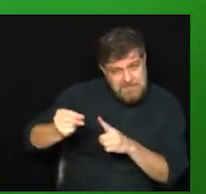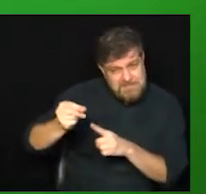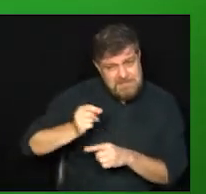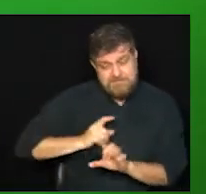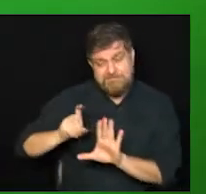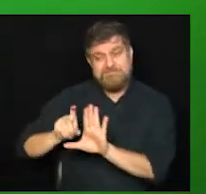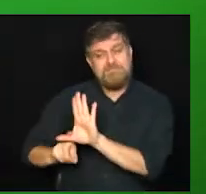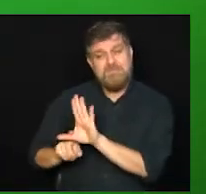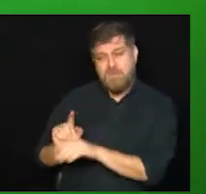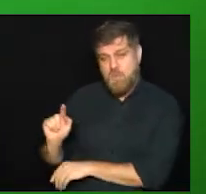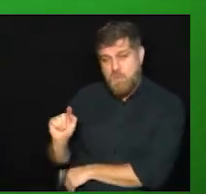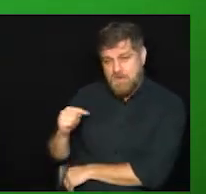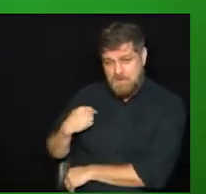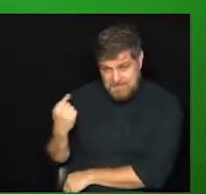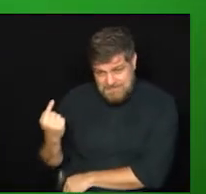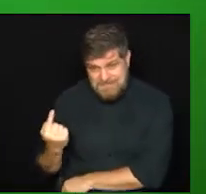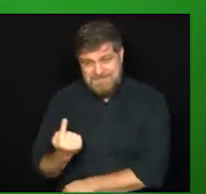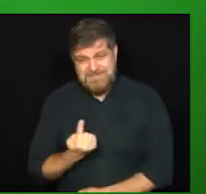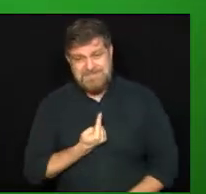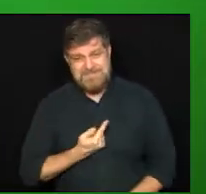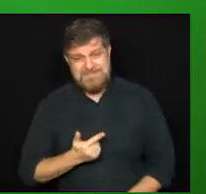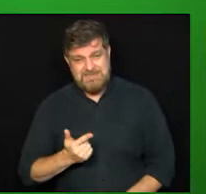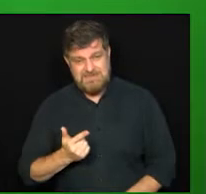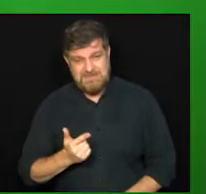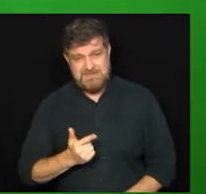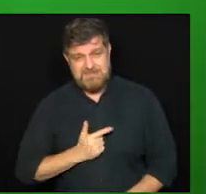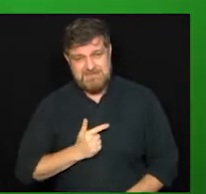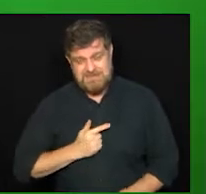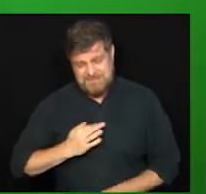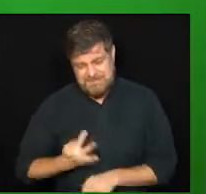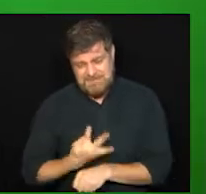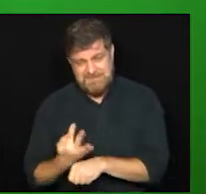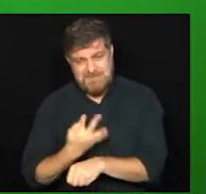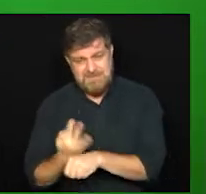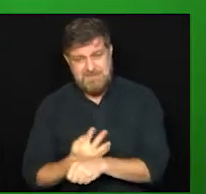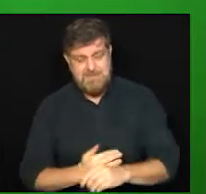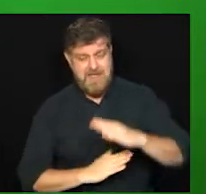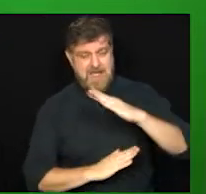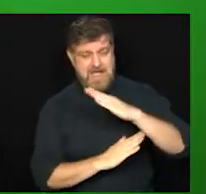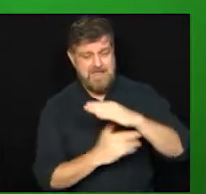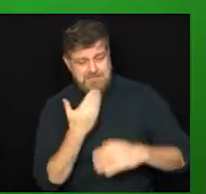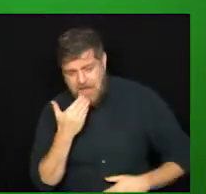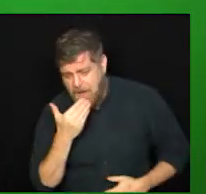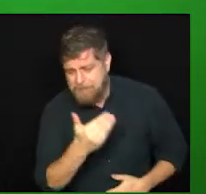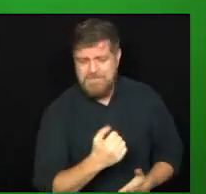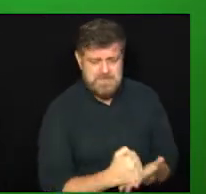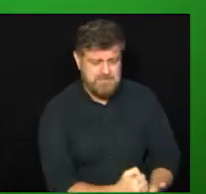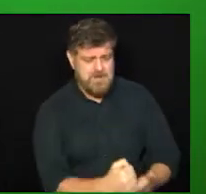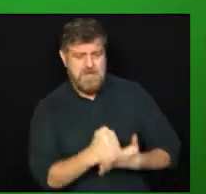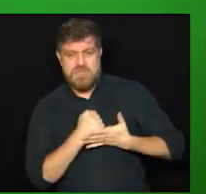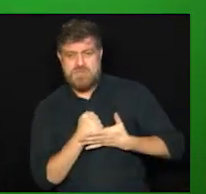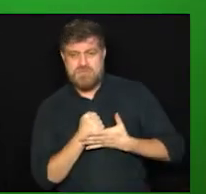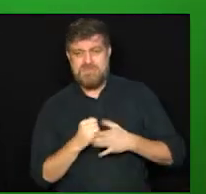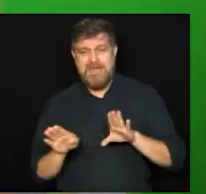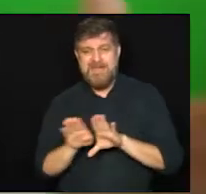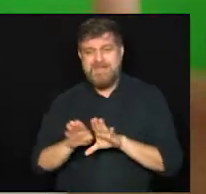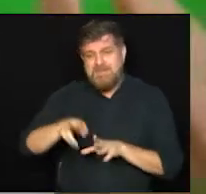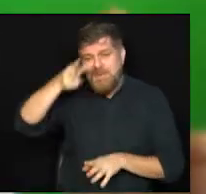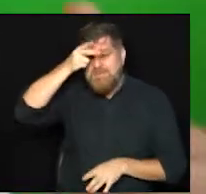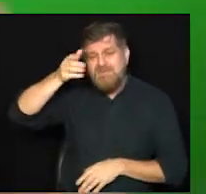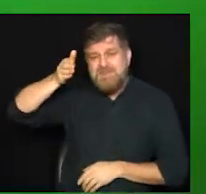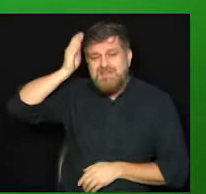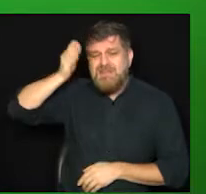fortemente aí que a gente tem buscado uma ajuda na Câmara Municipal, junto ao Executivo, junto